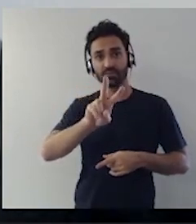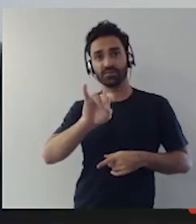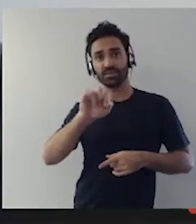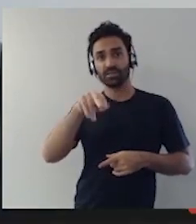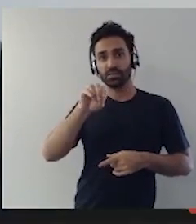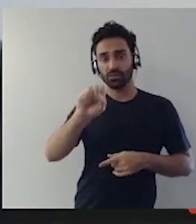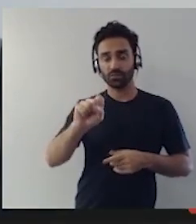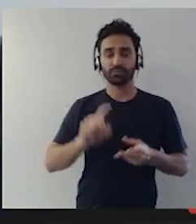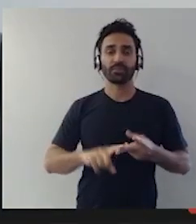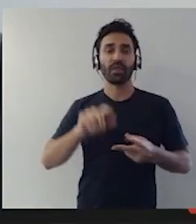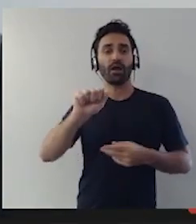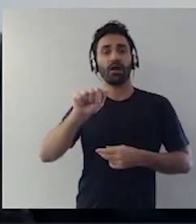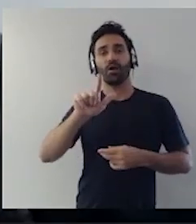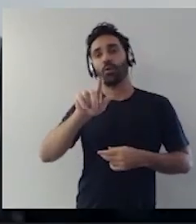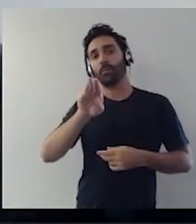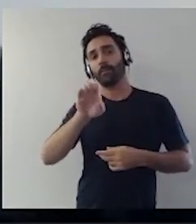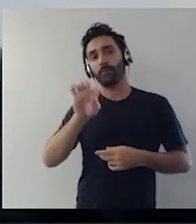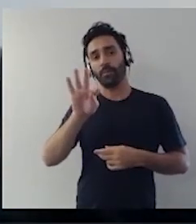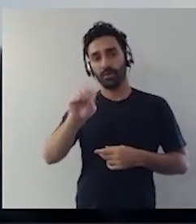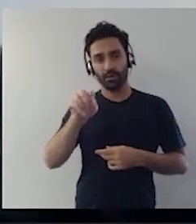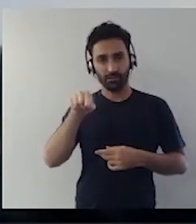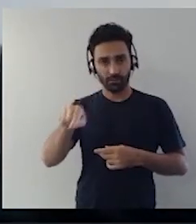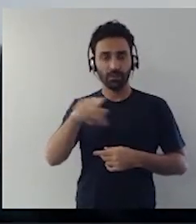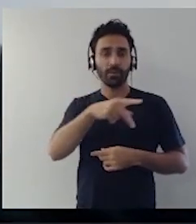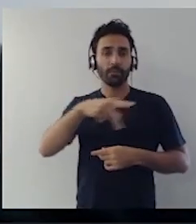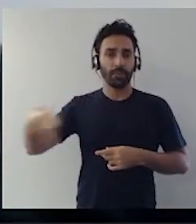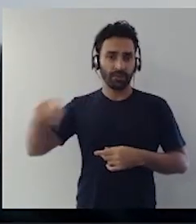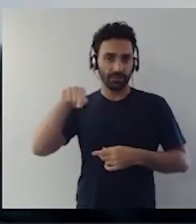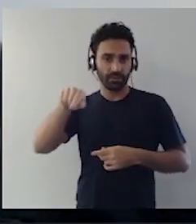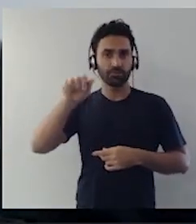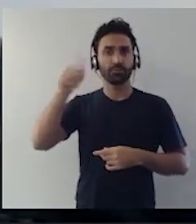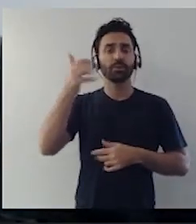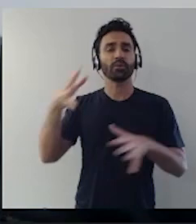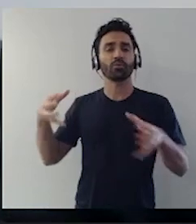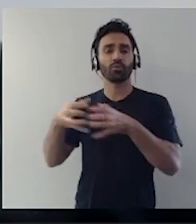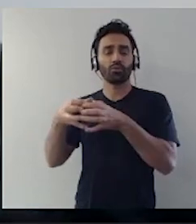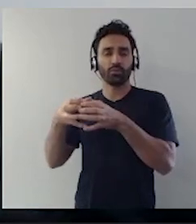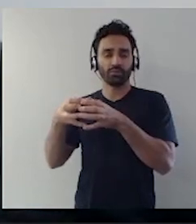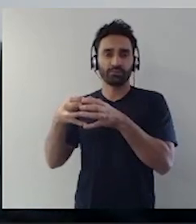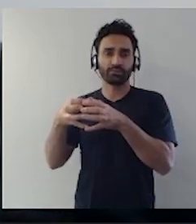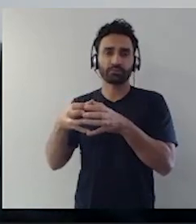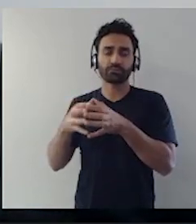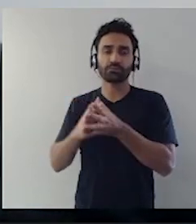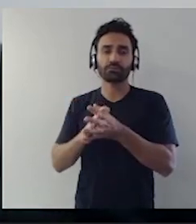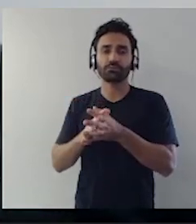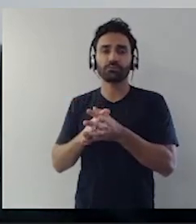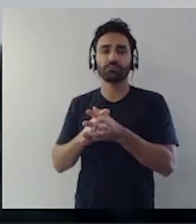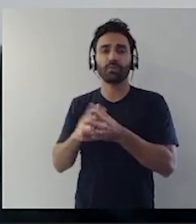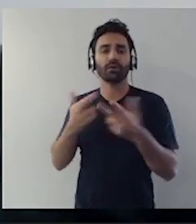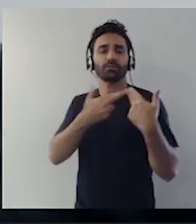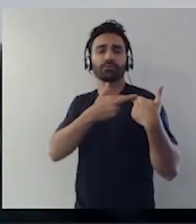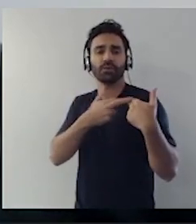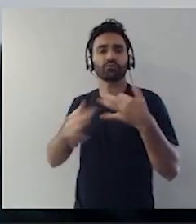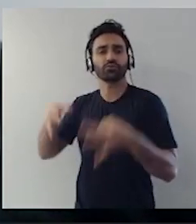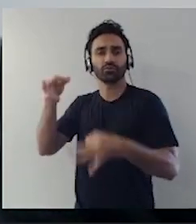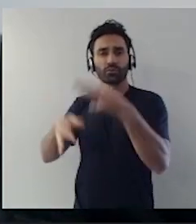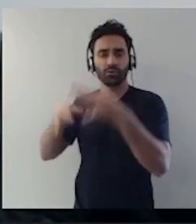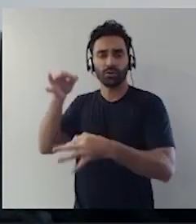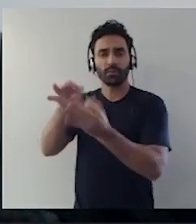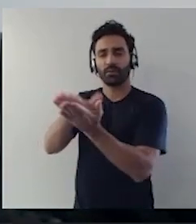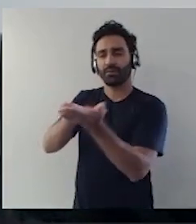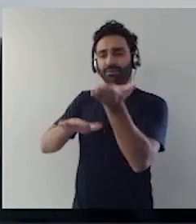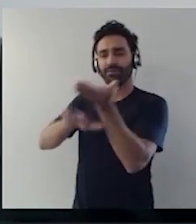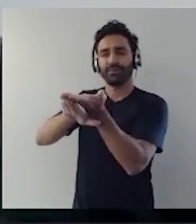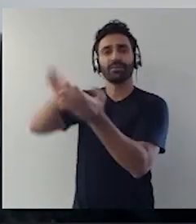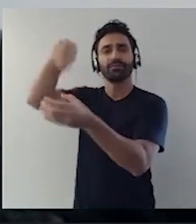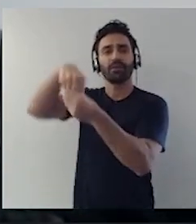Beto Simonetti, que é o nosso diretor, meu presidente da primeira Câmara de julgamento de recursos no